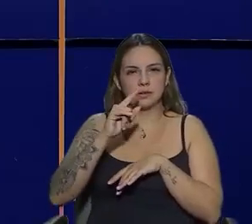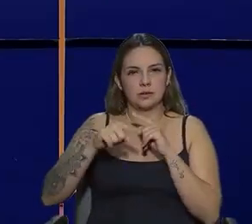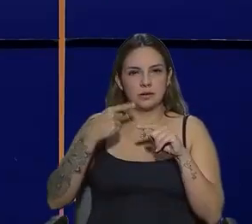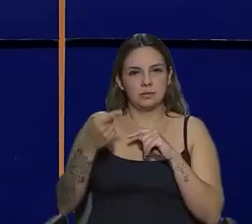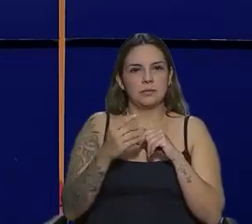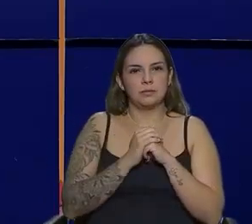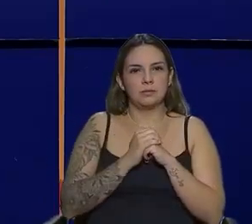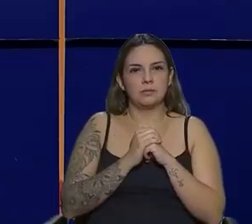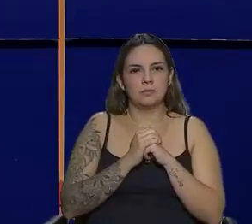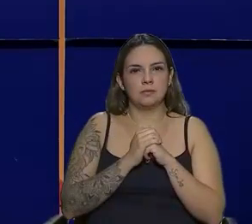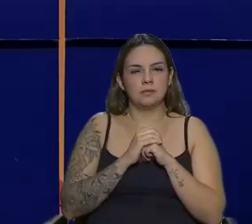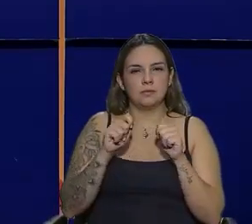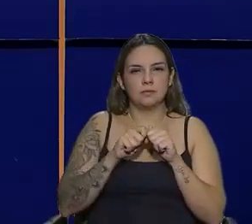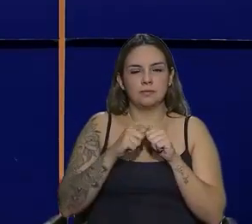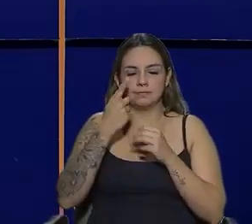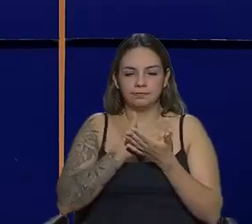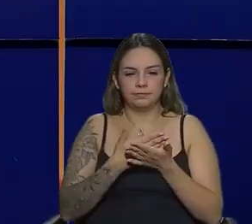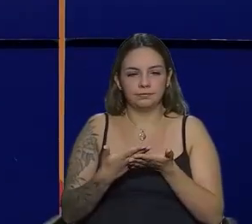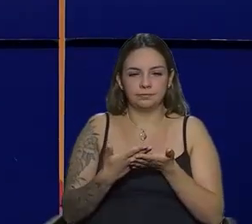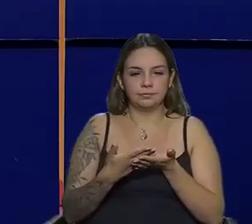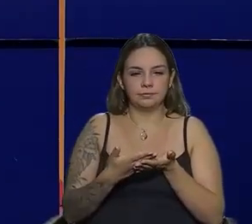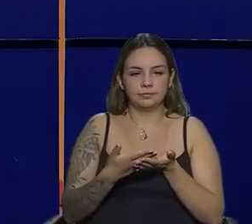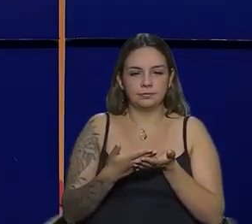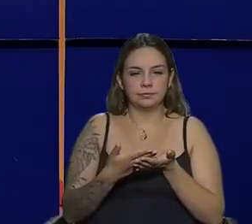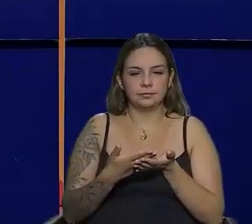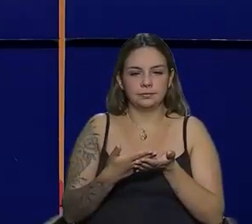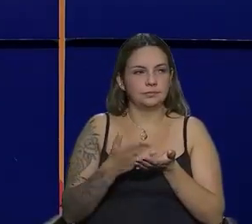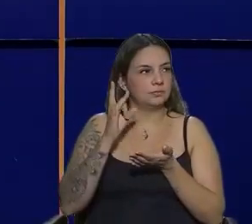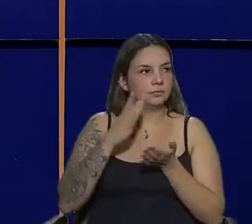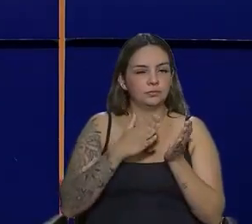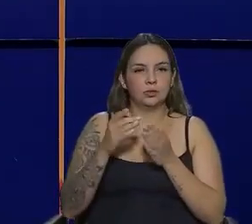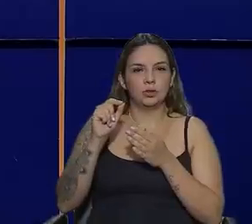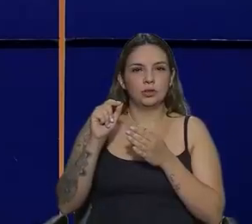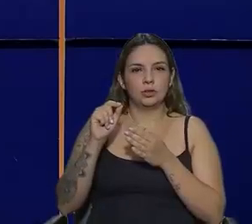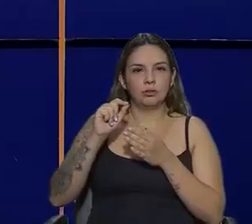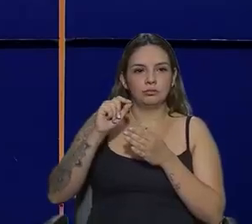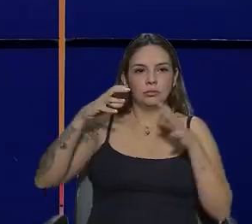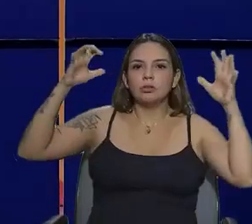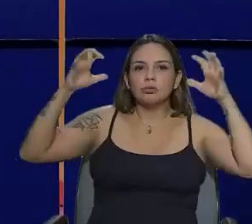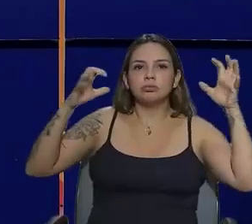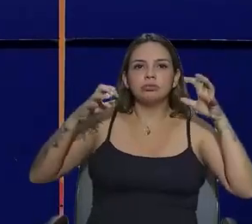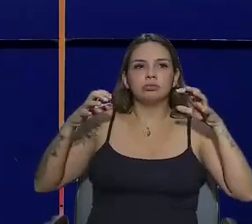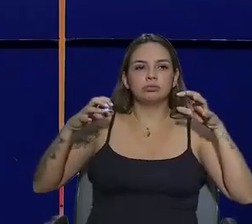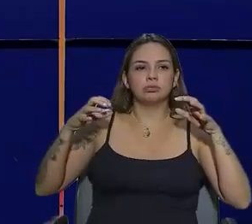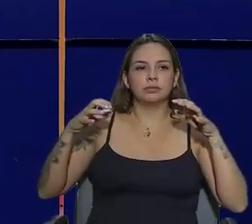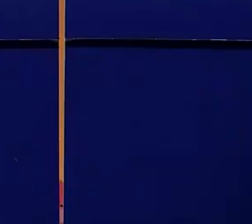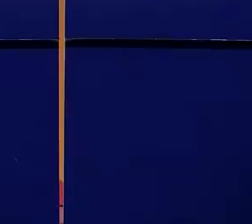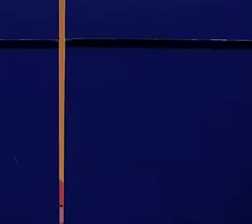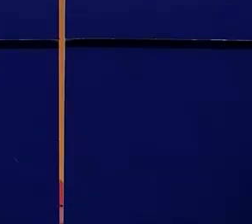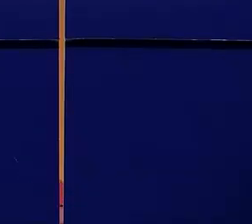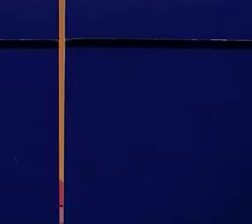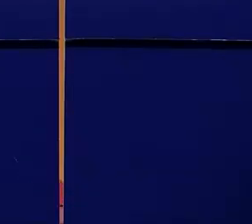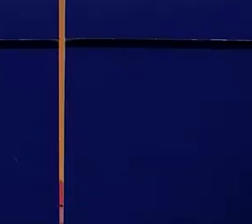contar depois. Se eu fizesse um início só de passagem pelo que seria essa tempestade, esse